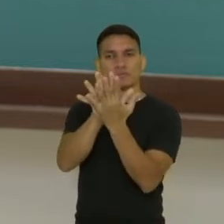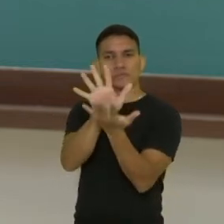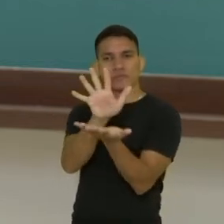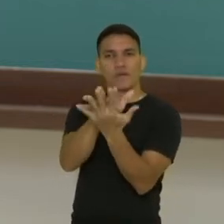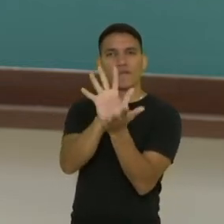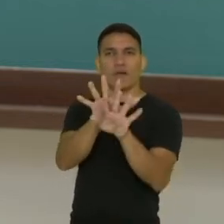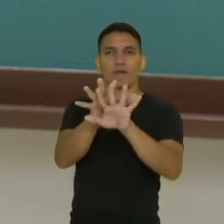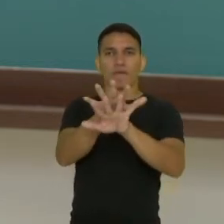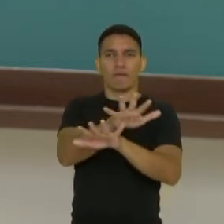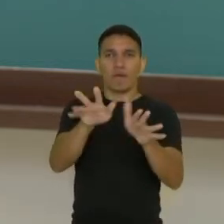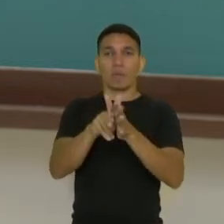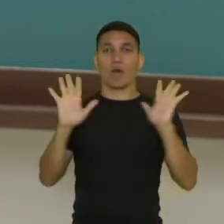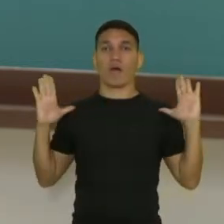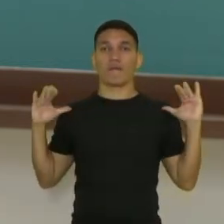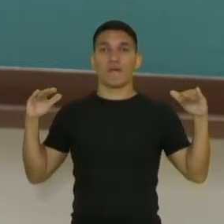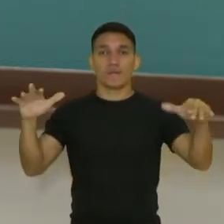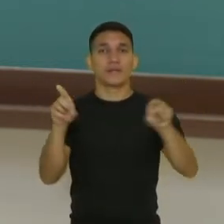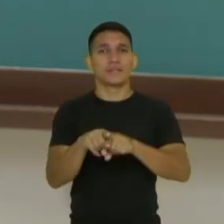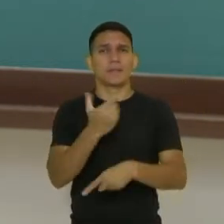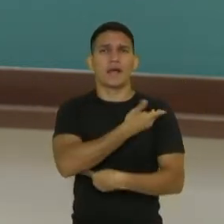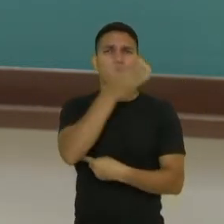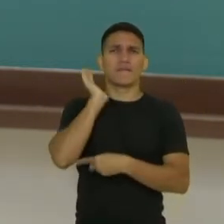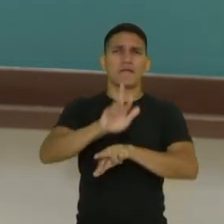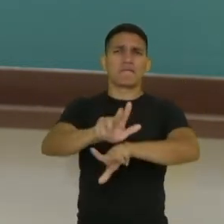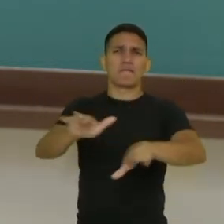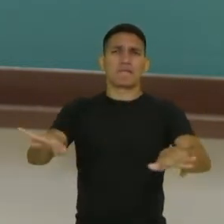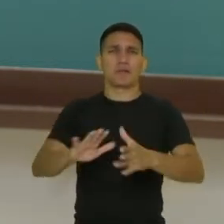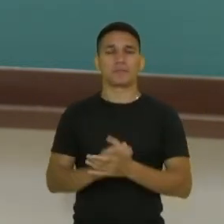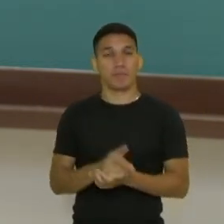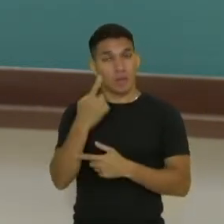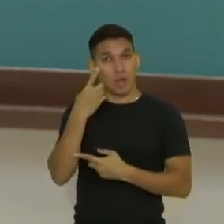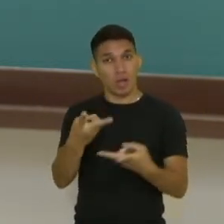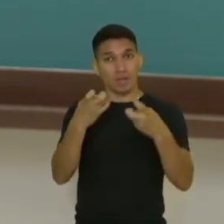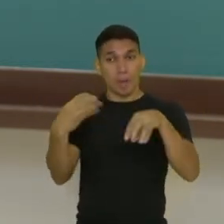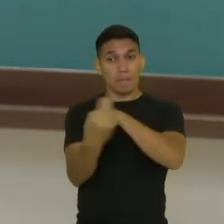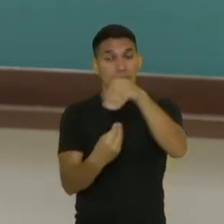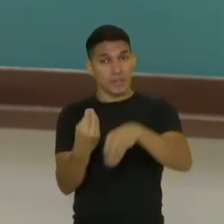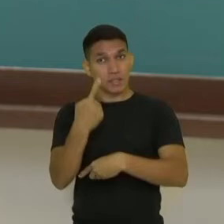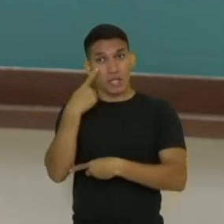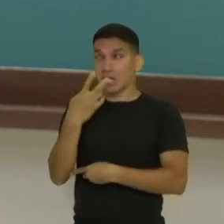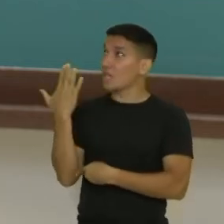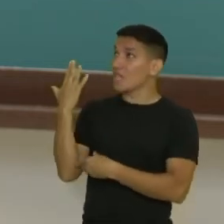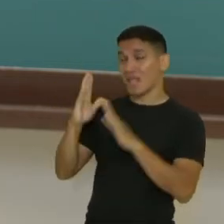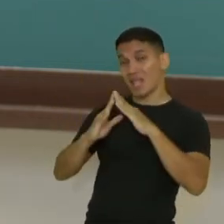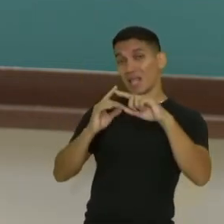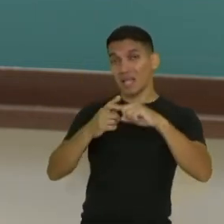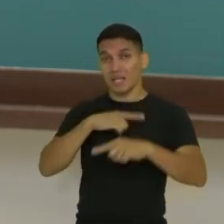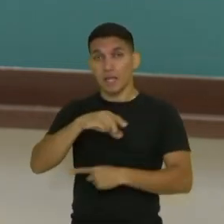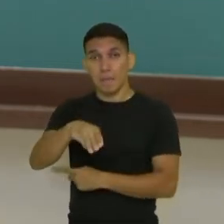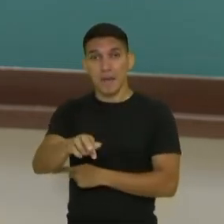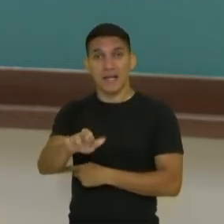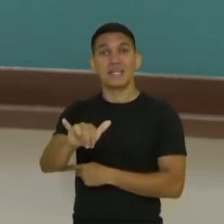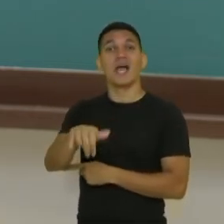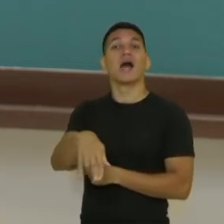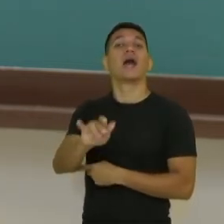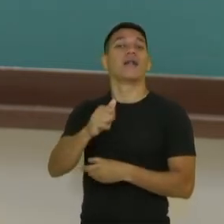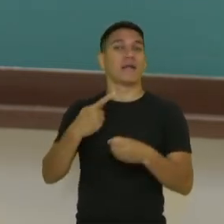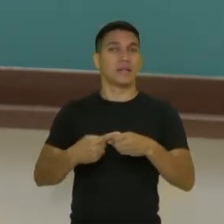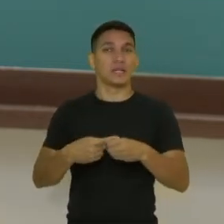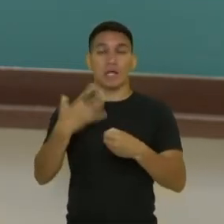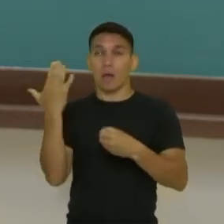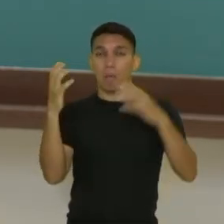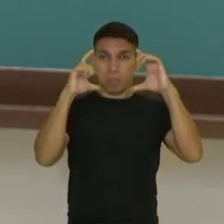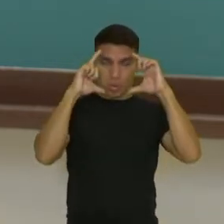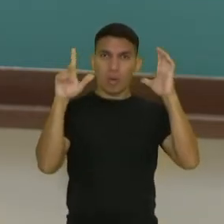figuras angelicais, virgens e santos mestiços. A coisa interessante é que a Igreja de São Francisco, lá em Mariana, ele coloca os rostos